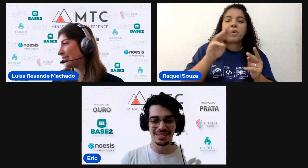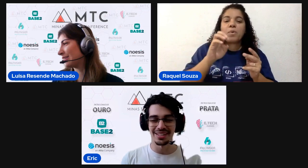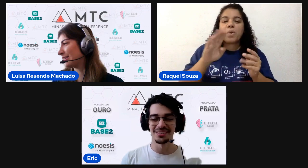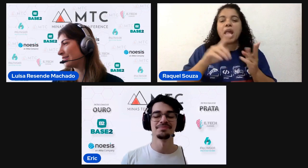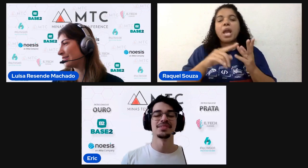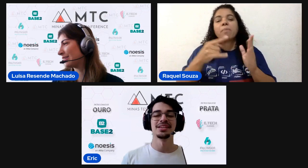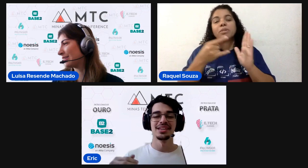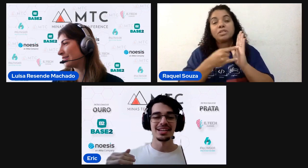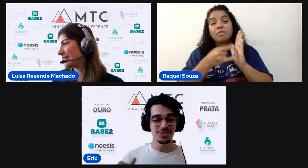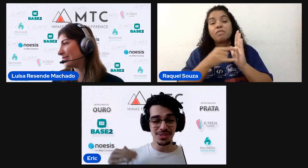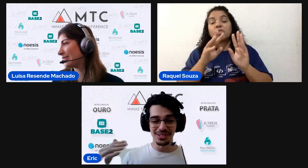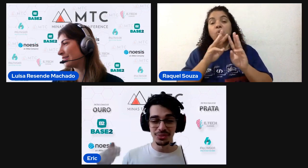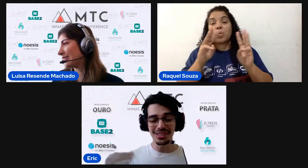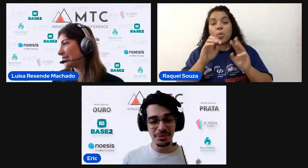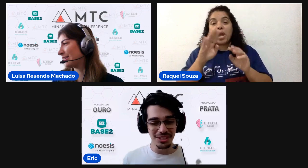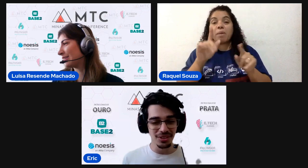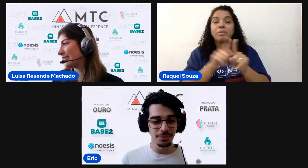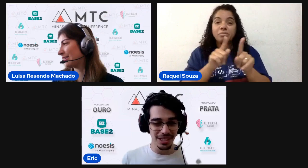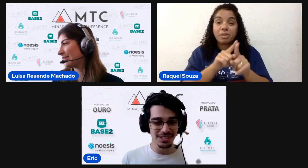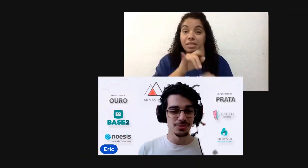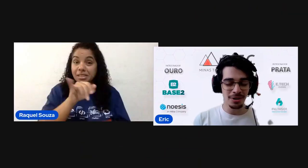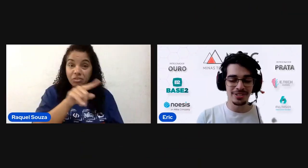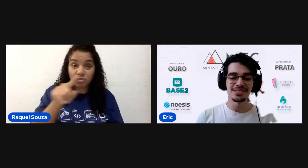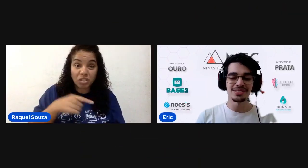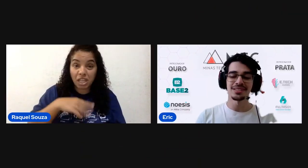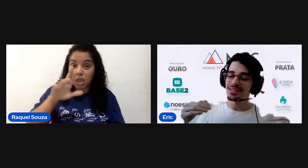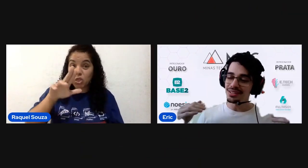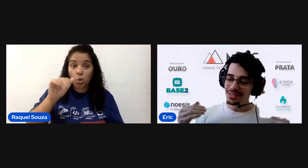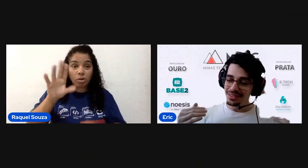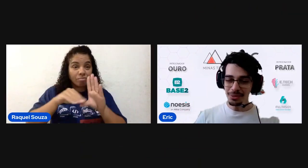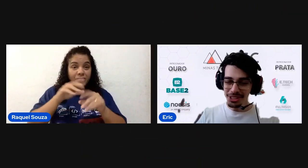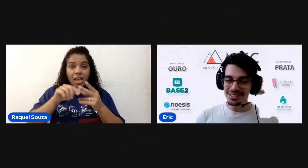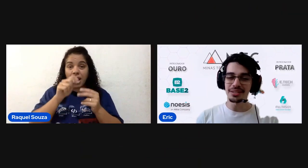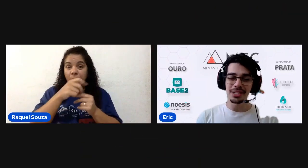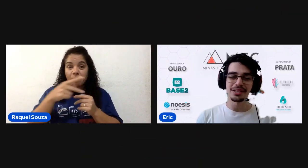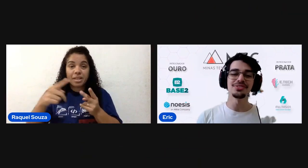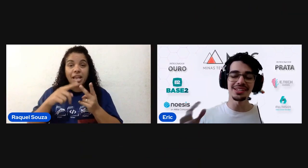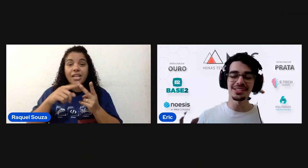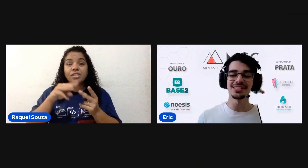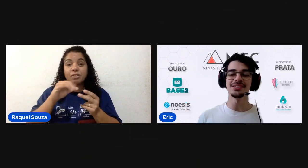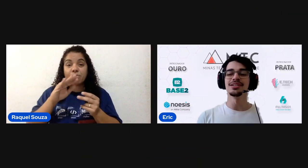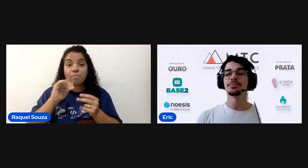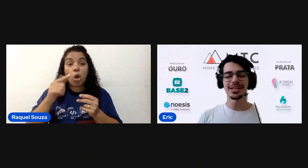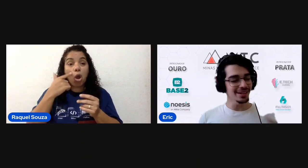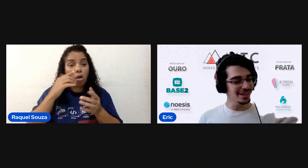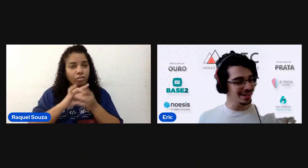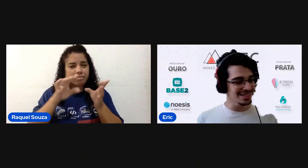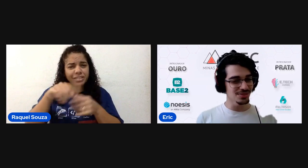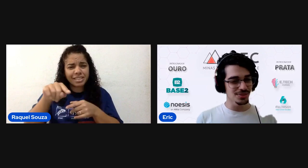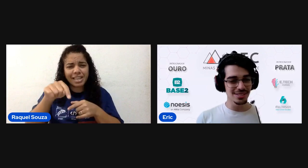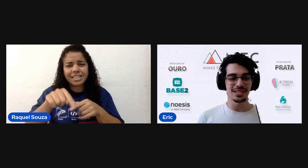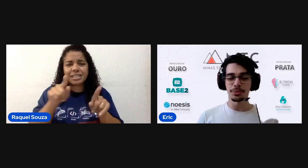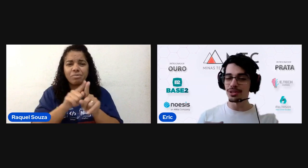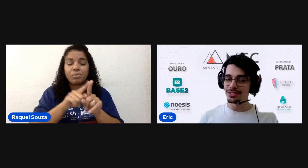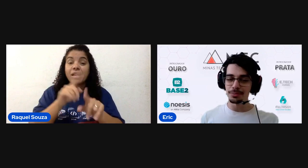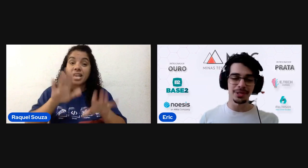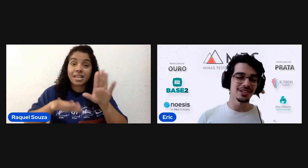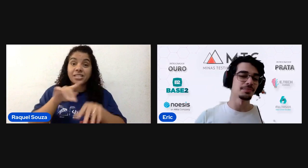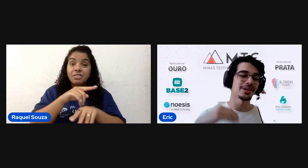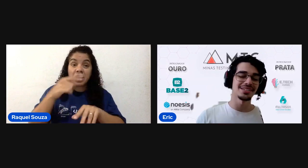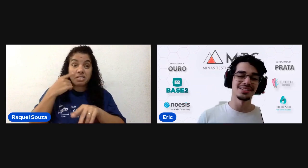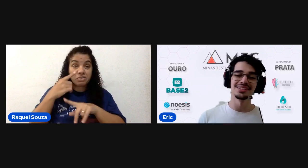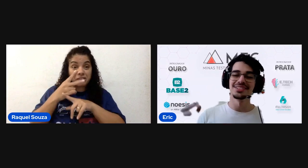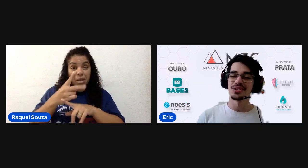web até, caso você nunca tenha mexido com aplicativos móveis, dê uma chance também. Fique aqui, porque às vezes você está procurando